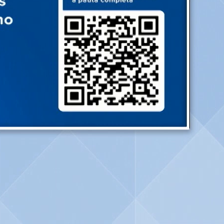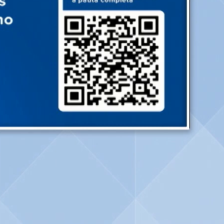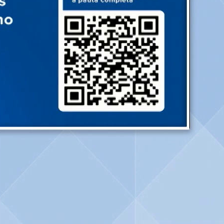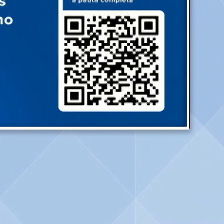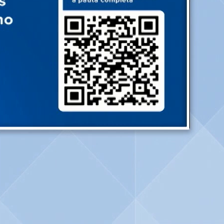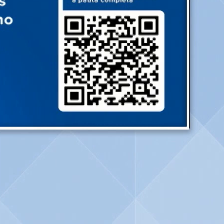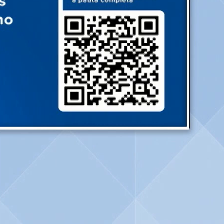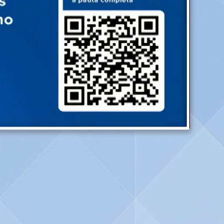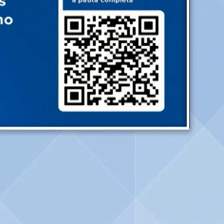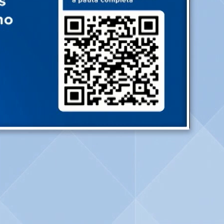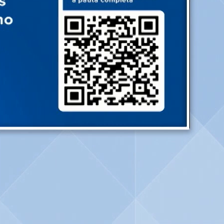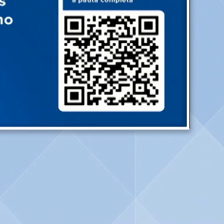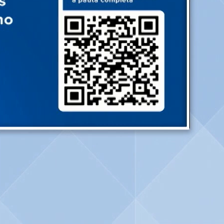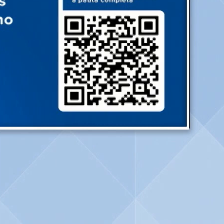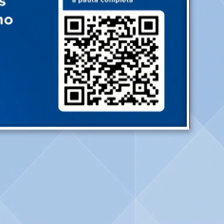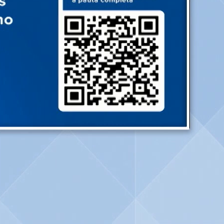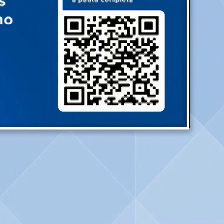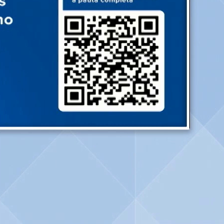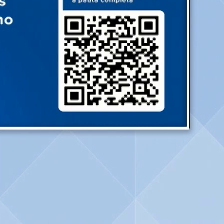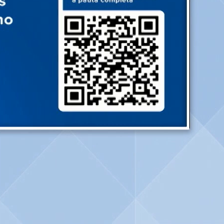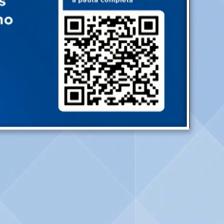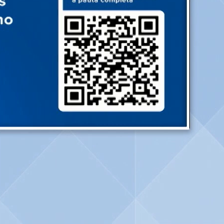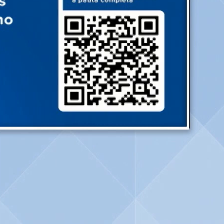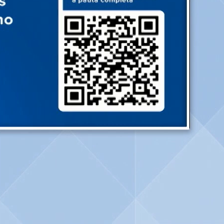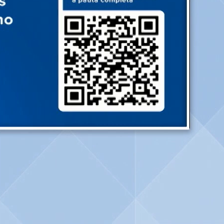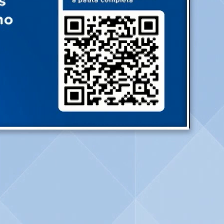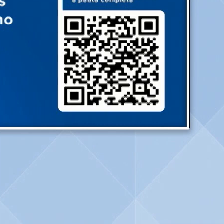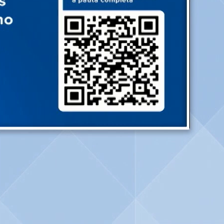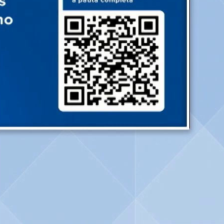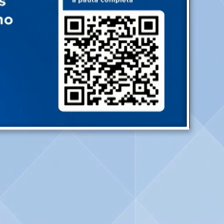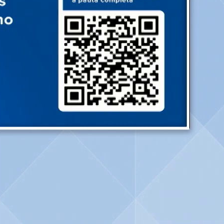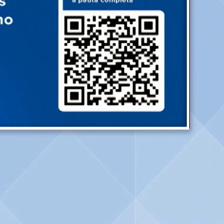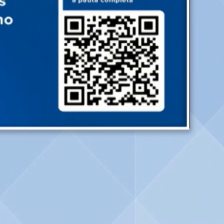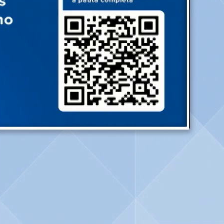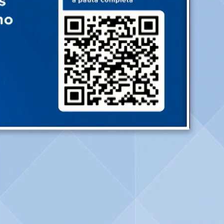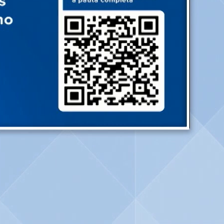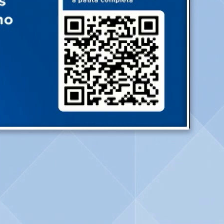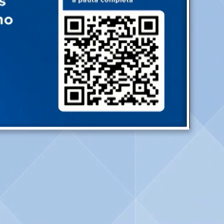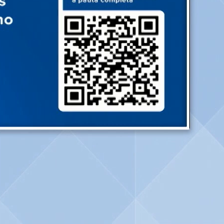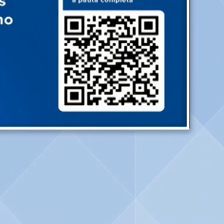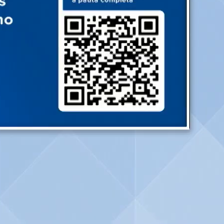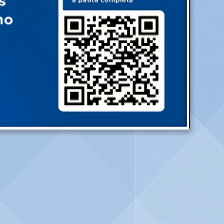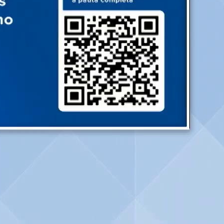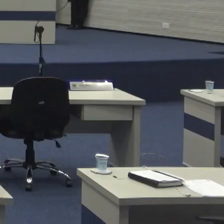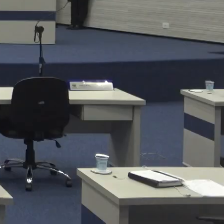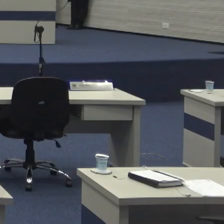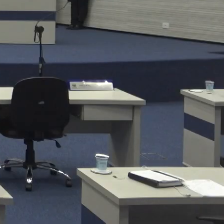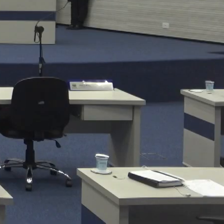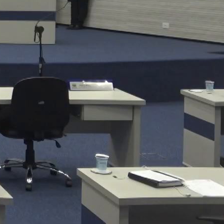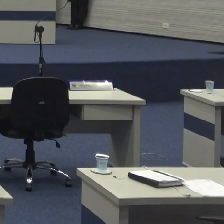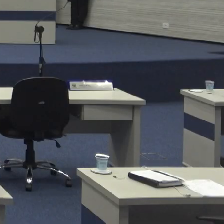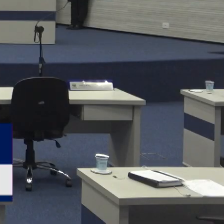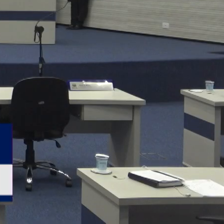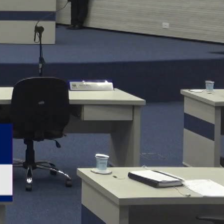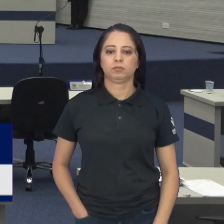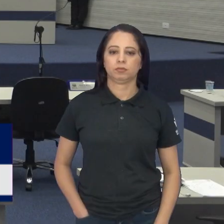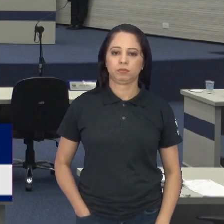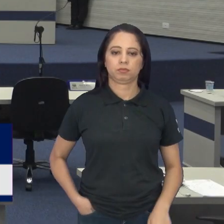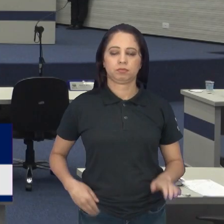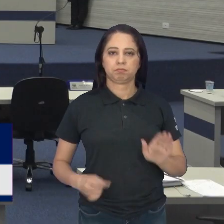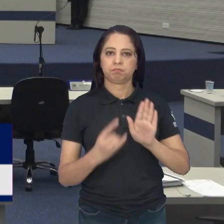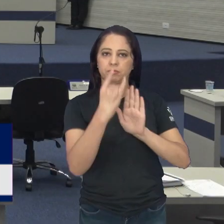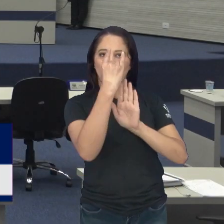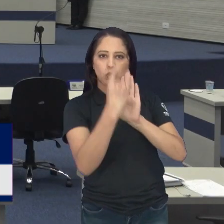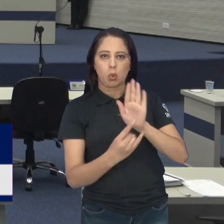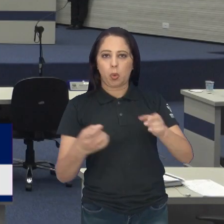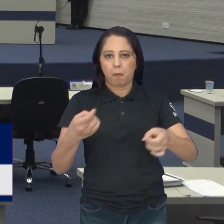é ordinário. Comissões de Justiça, Economia e Planejamento Urbano. São estes os novos